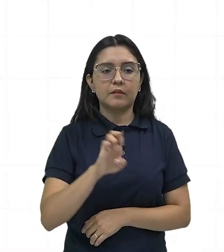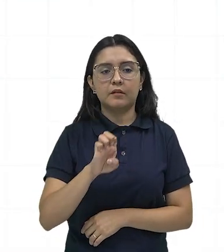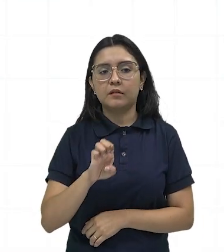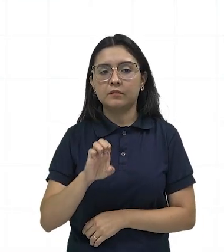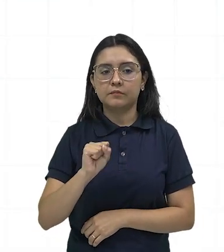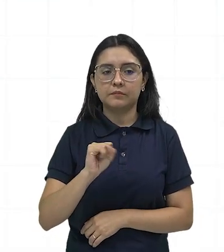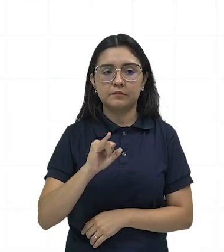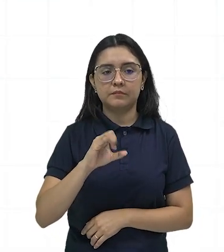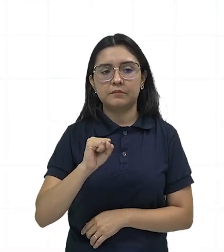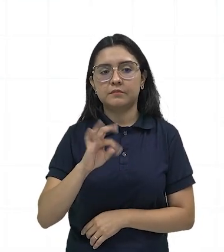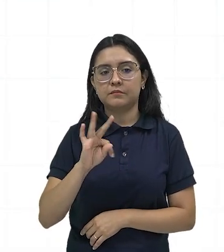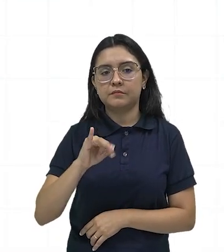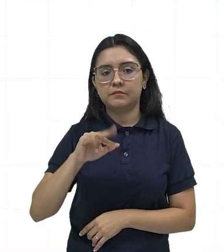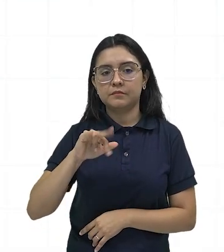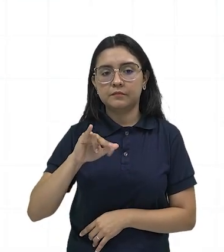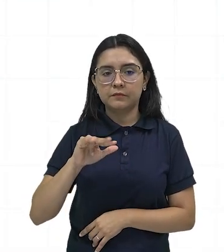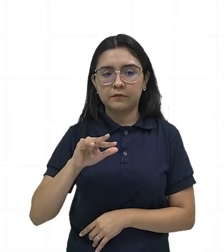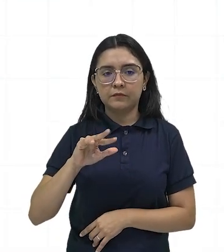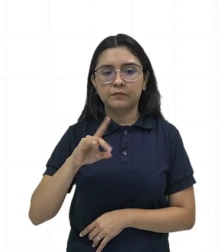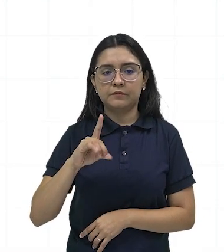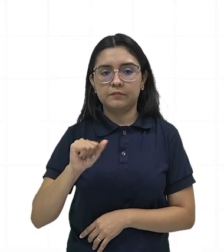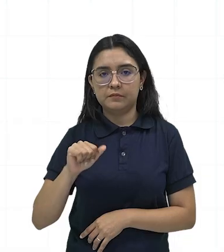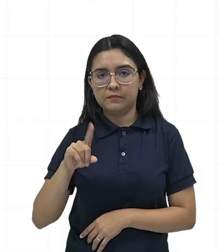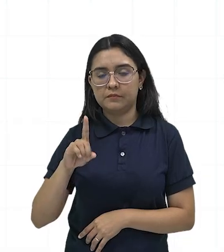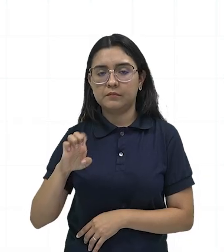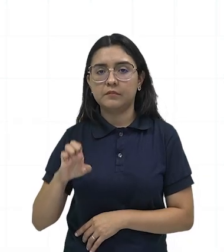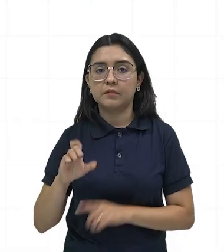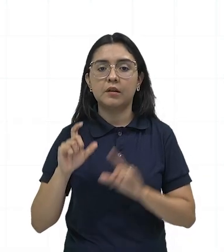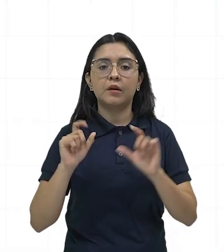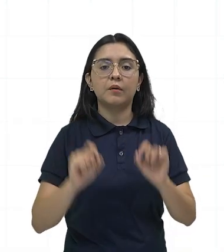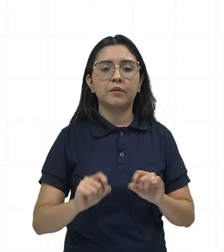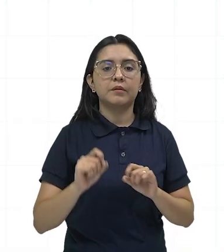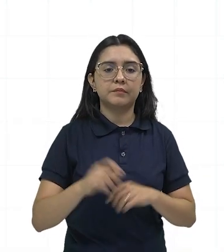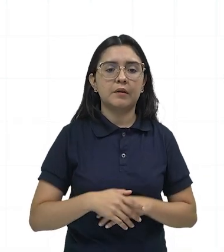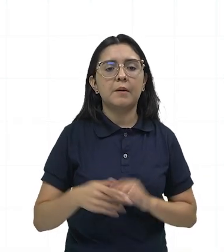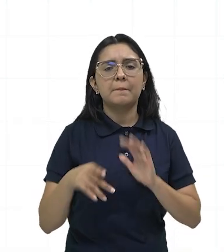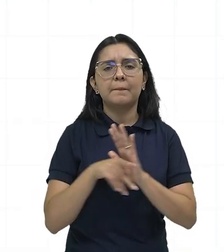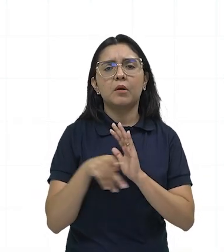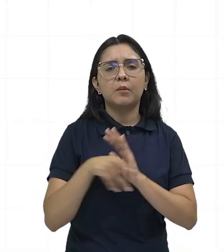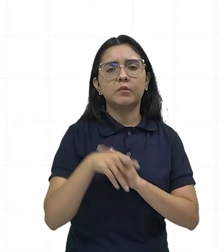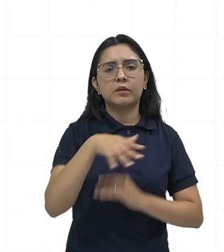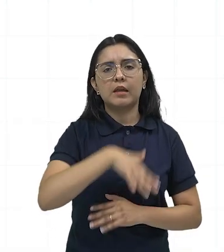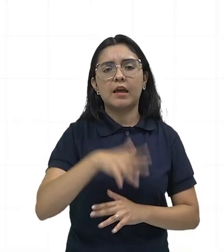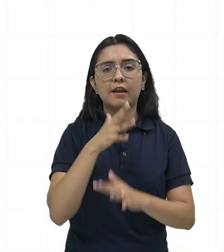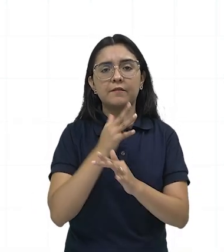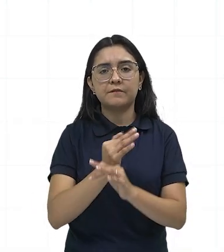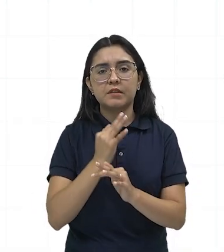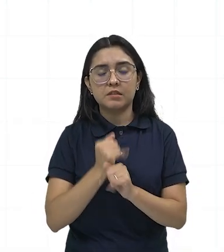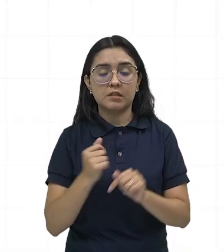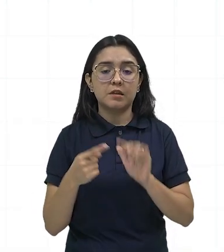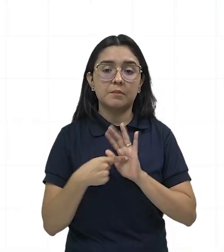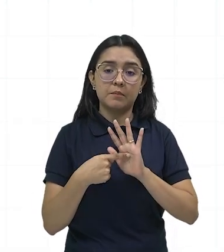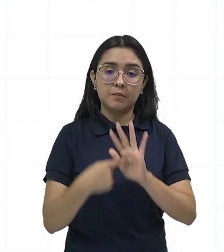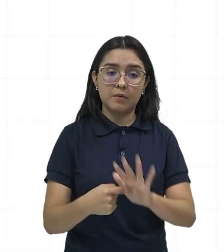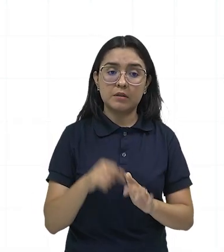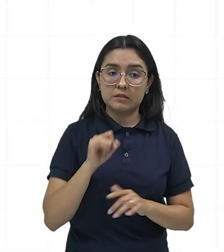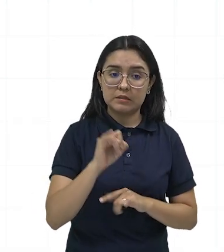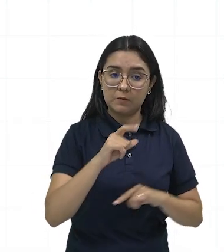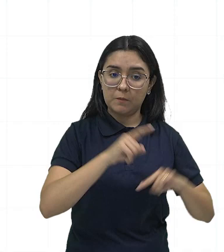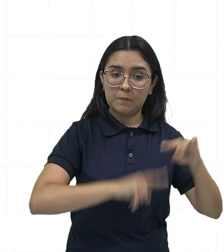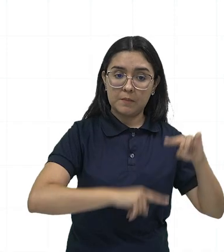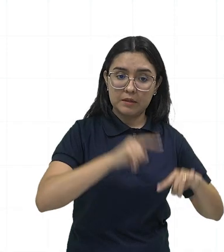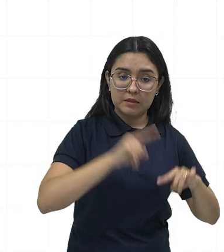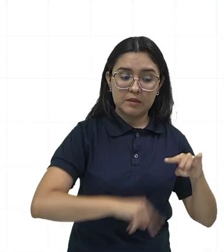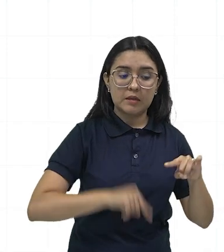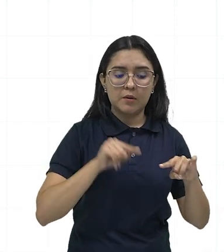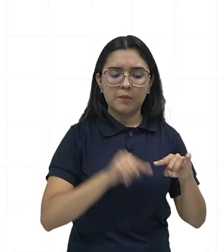Então, a resistividade é a propriedade física que indica se um material